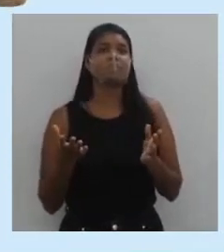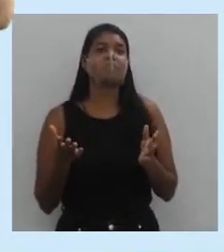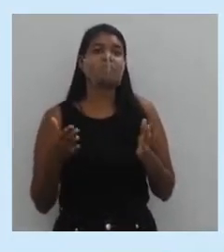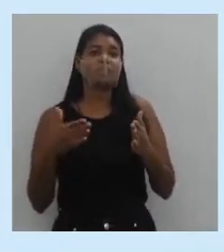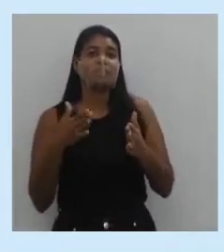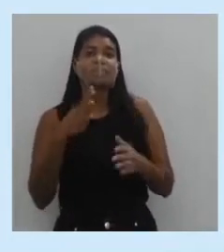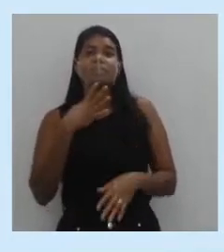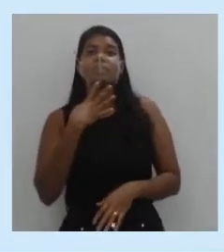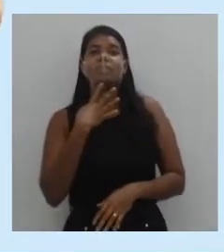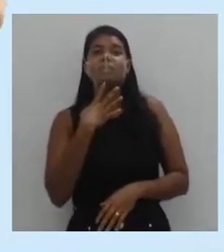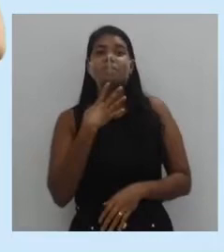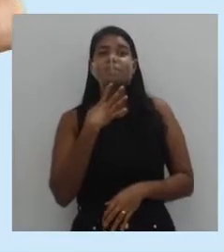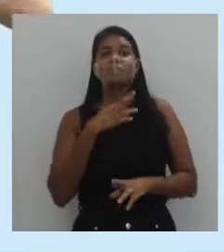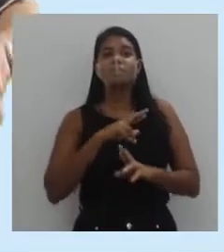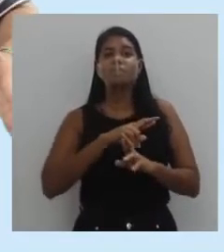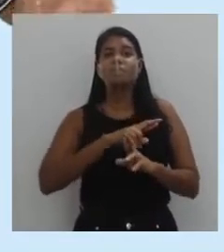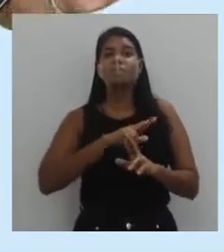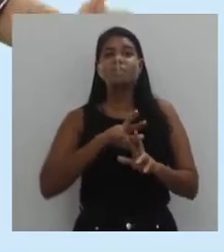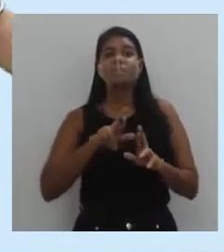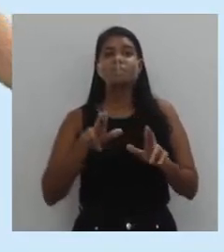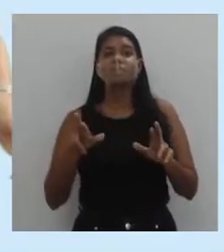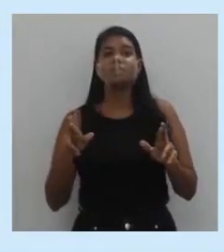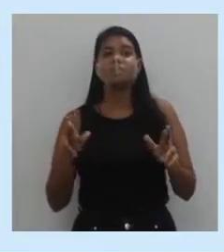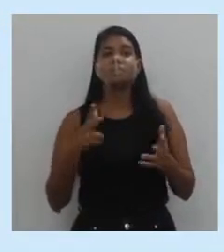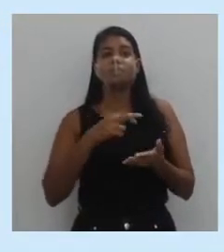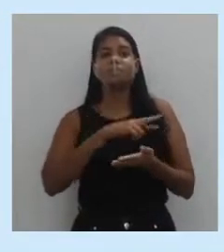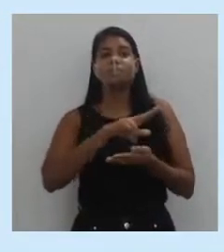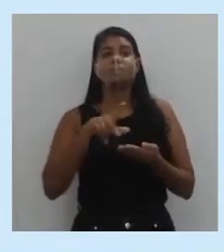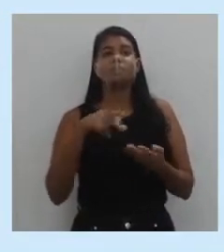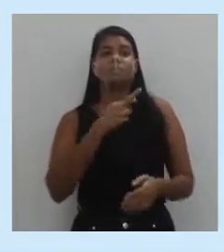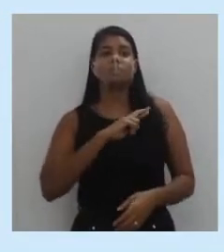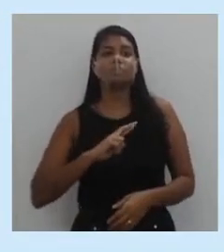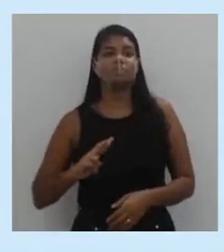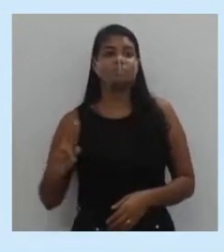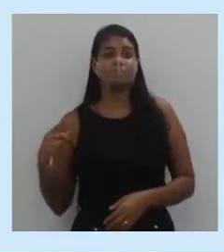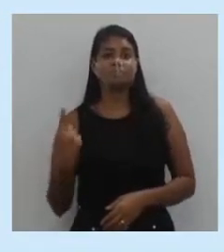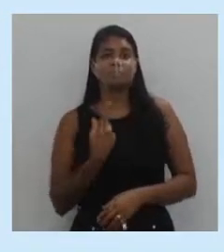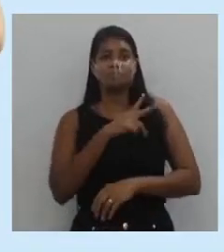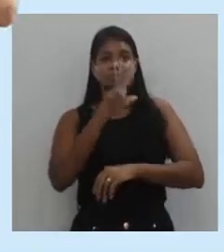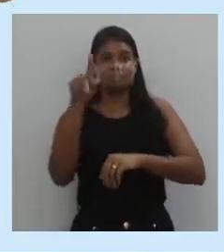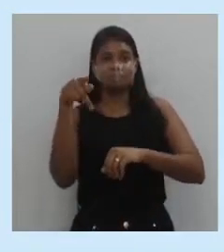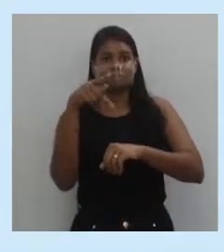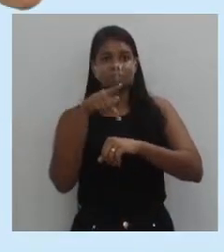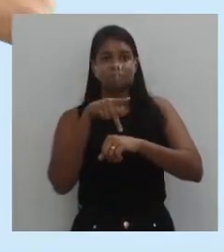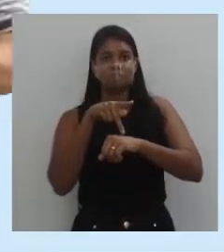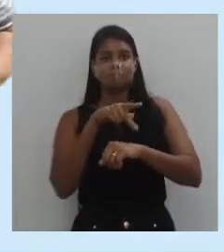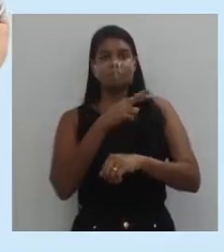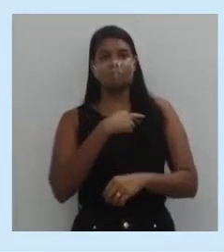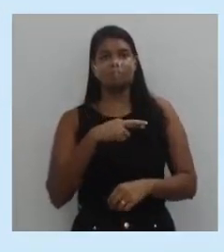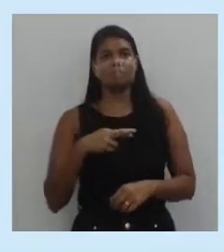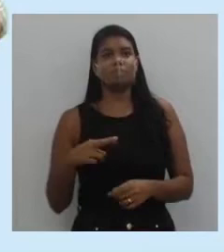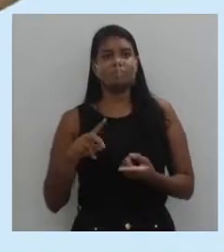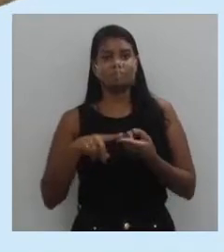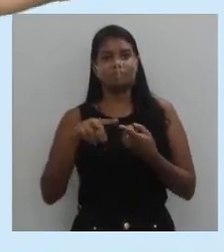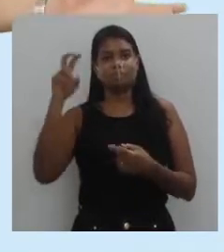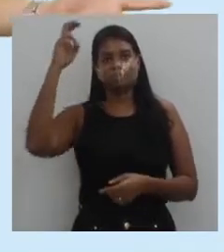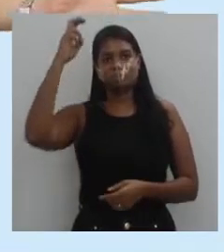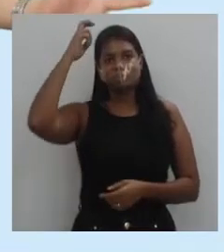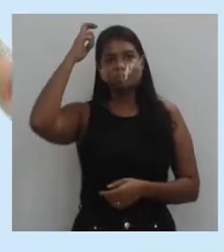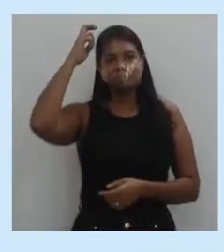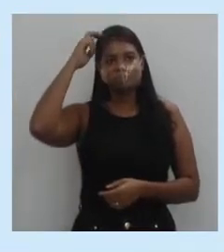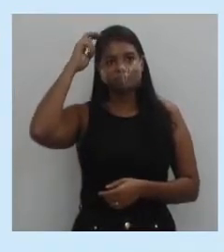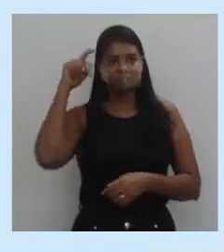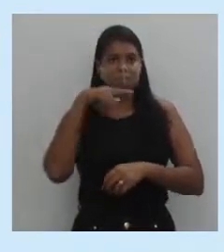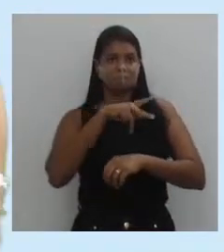termos o quê? Conhecermos a diversidade das tradições em nosso país. Tradições religiosas e também